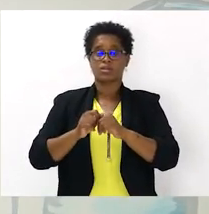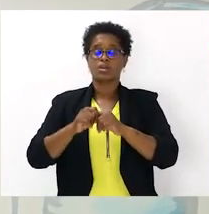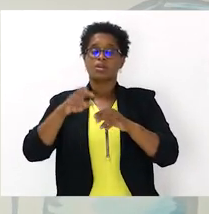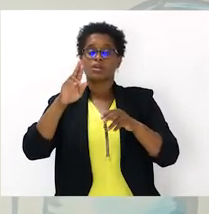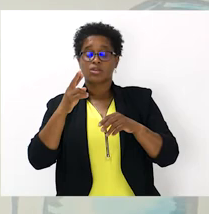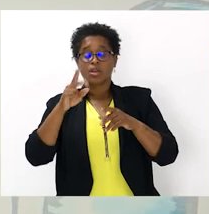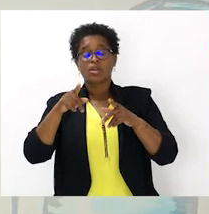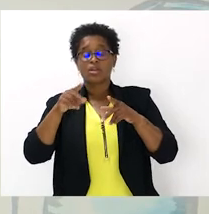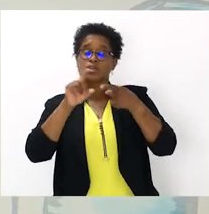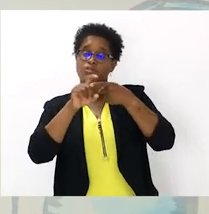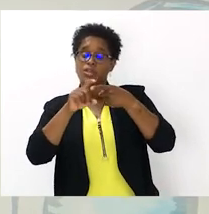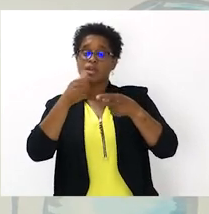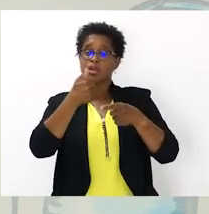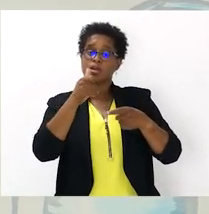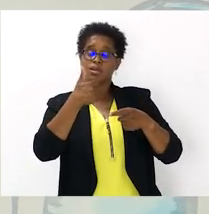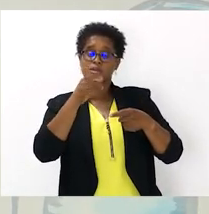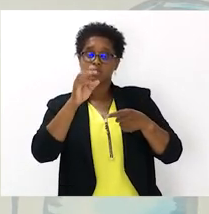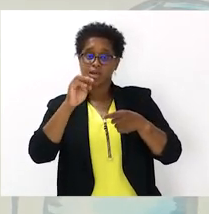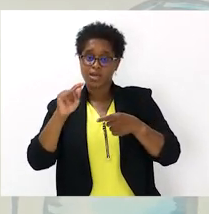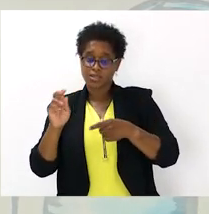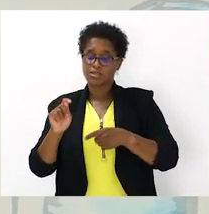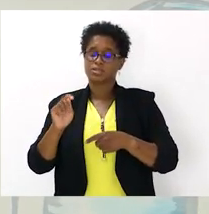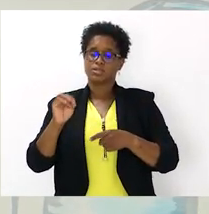vamos dividir as bases.